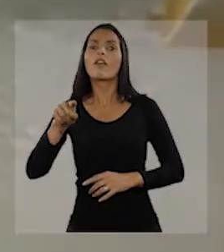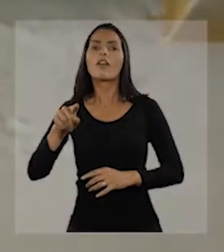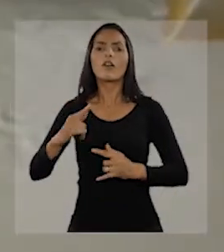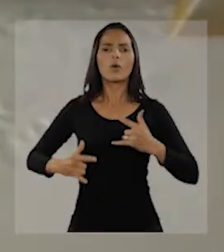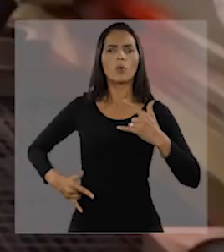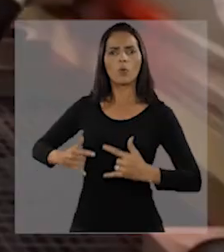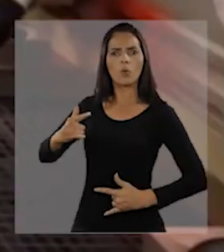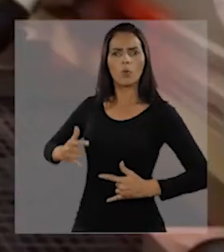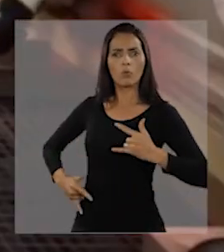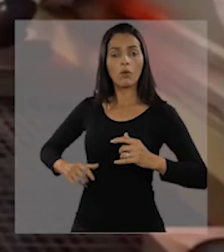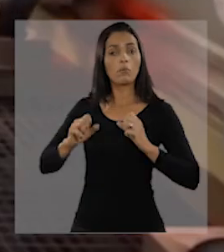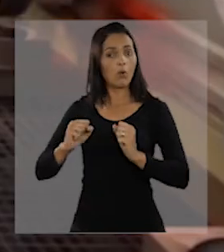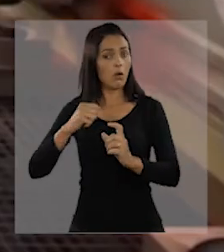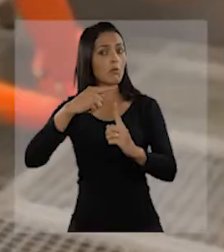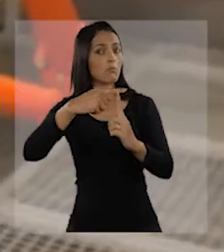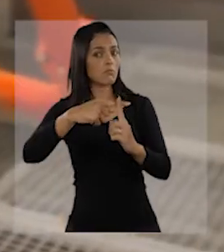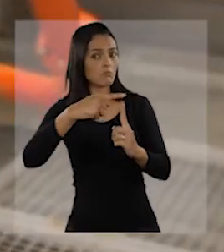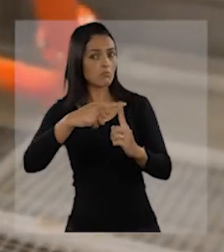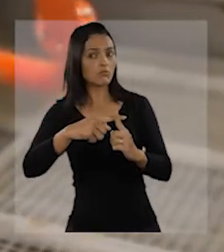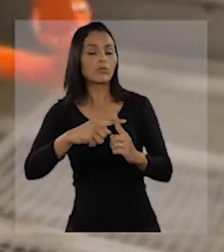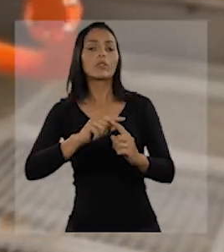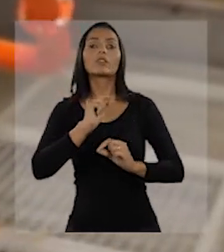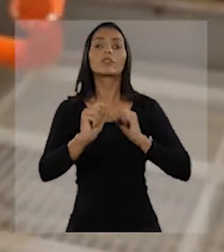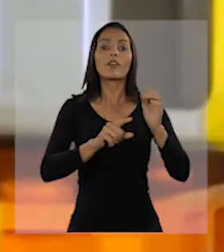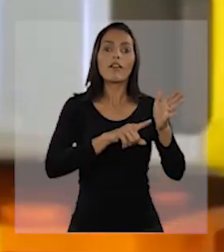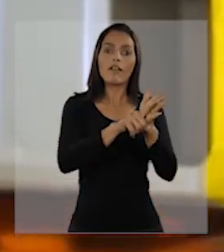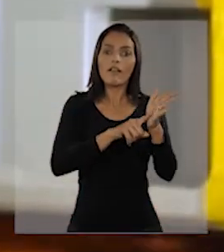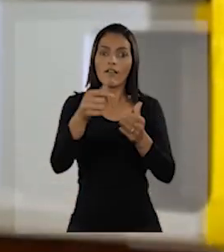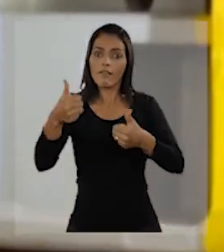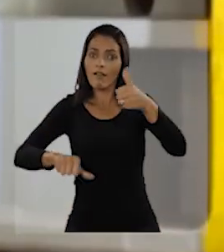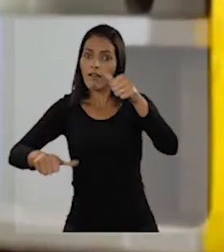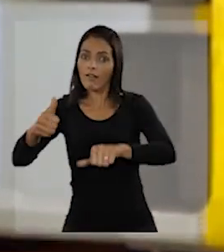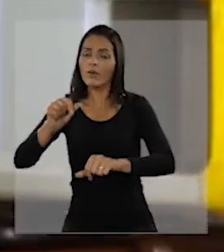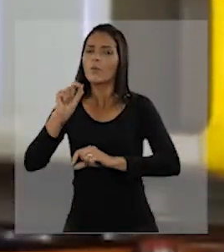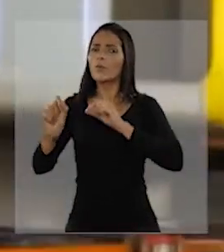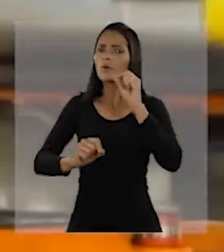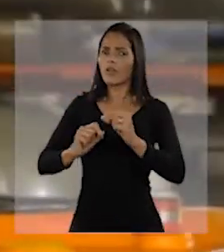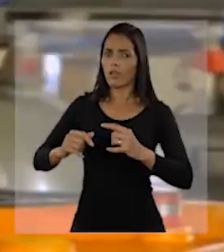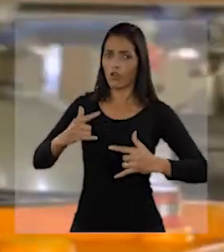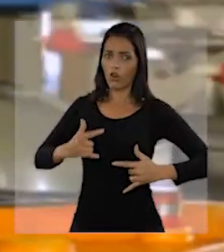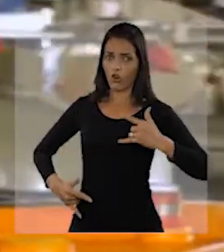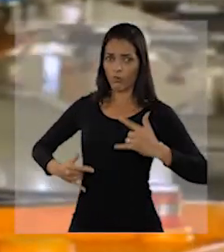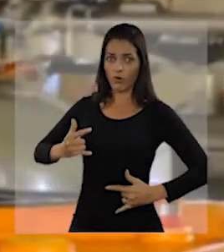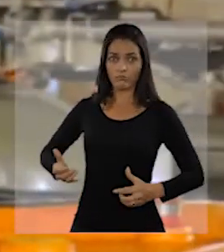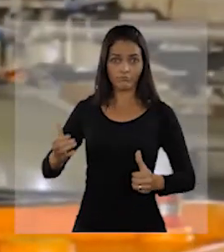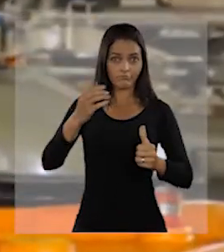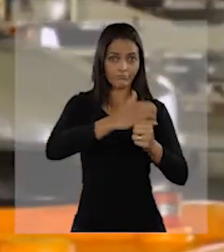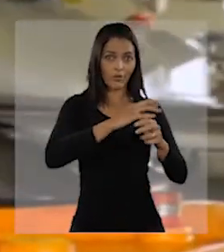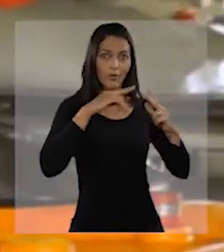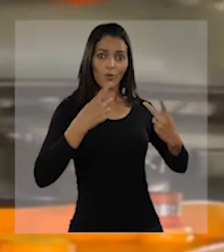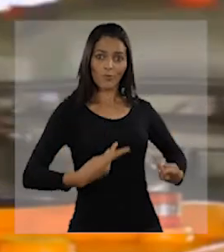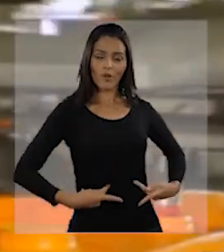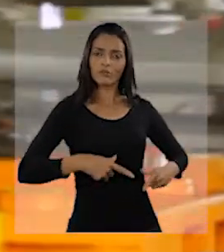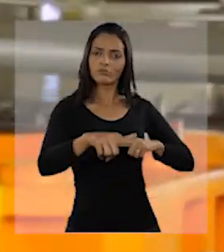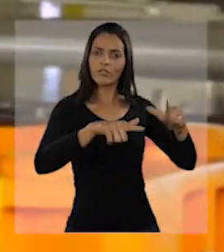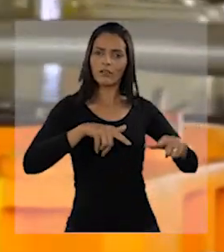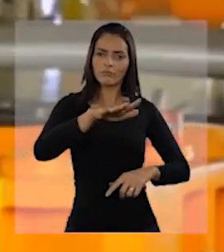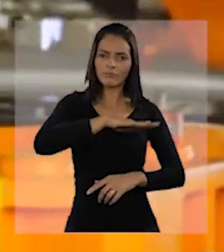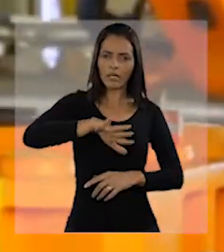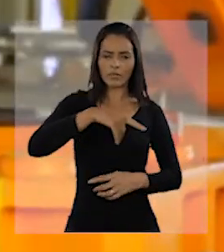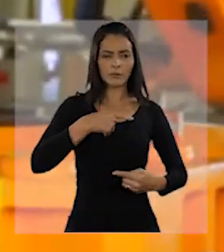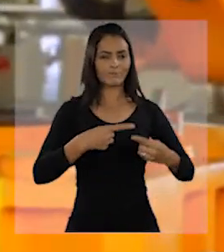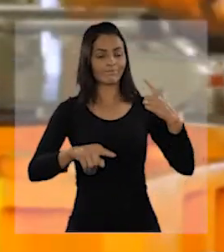essa perspectiva pode ser positiva quando se analisa que um robô possa substituir um humano em